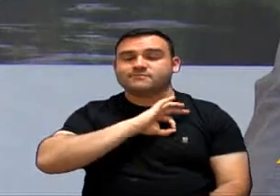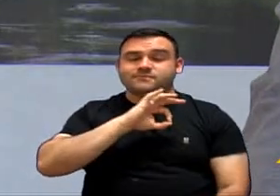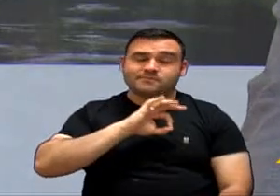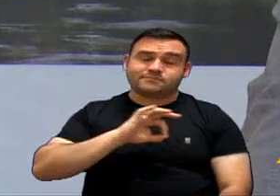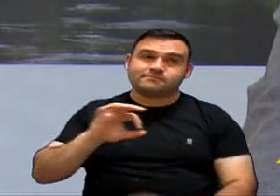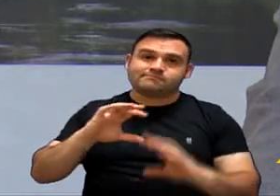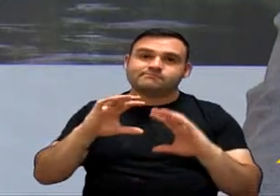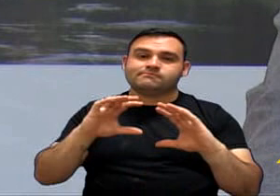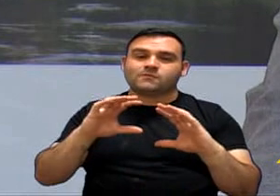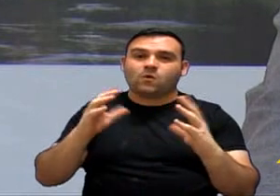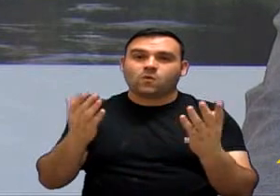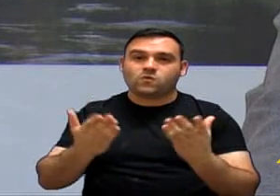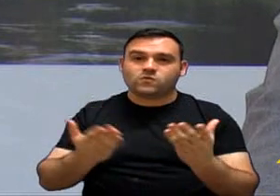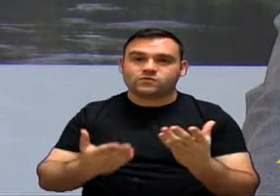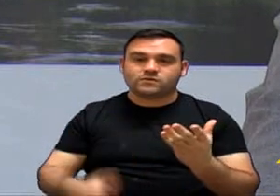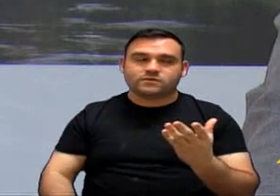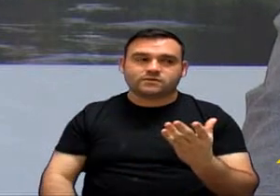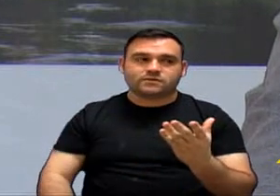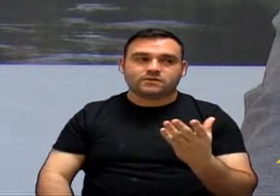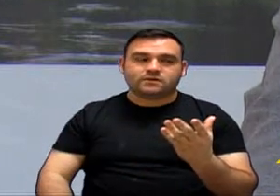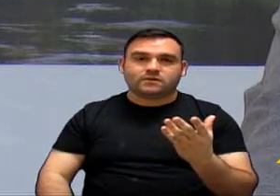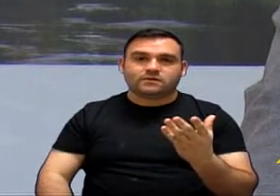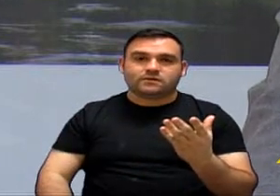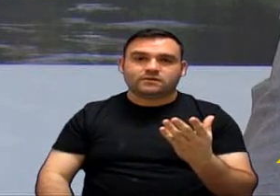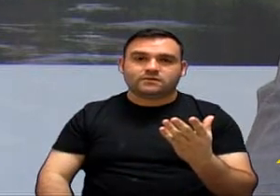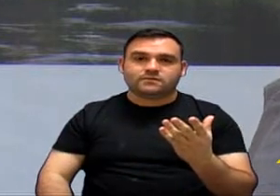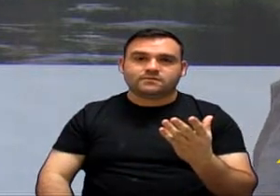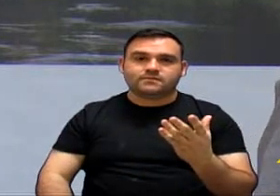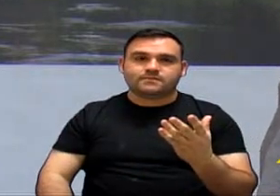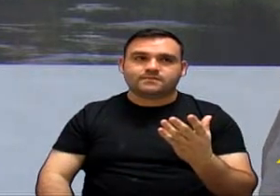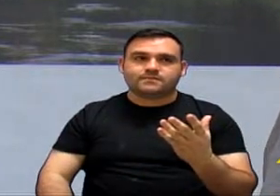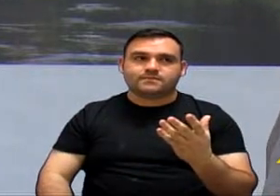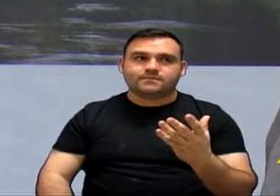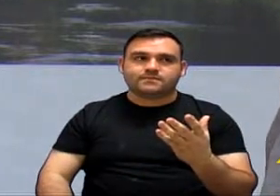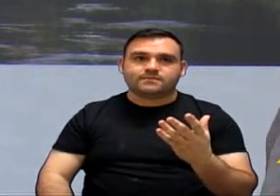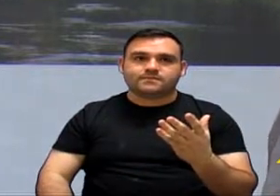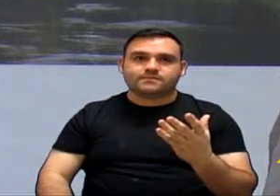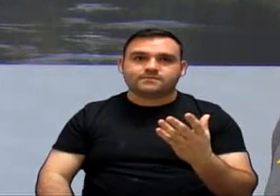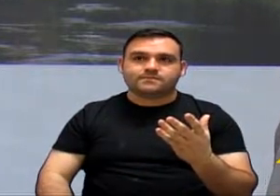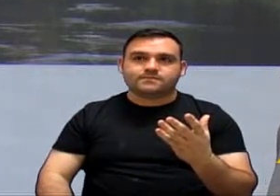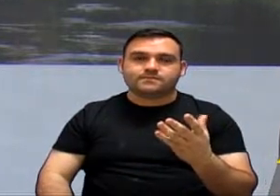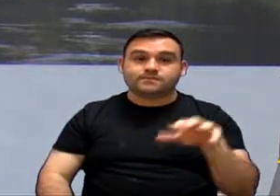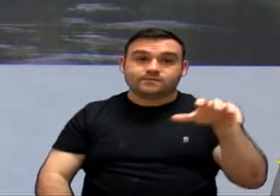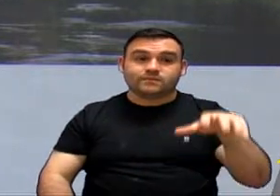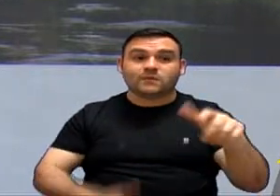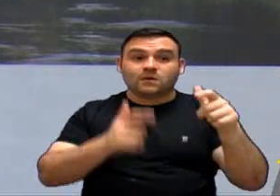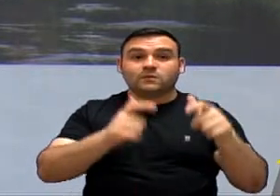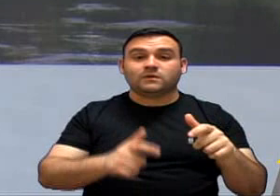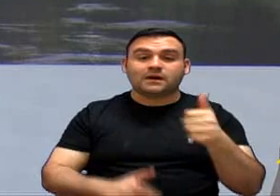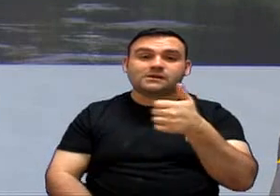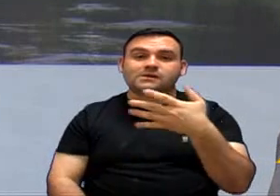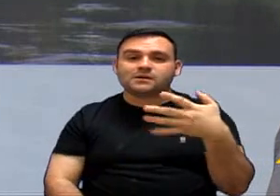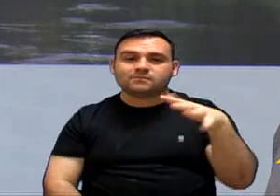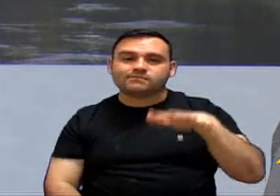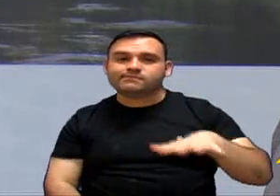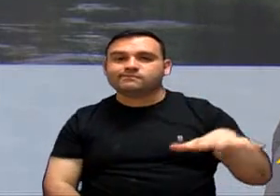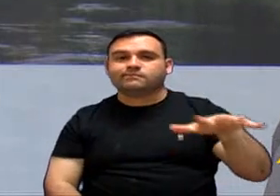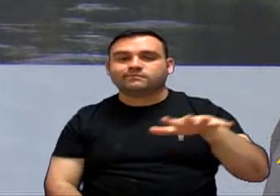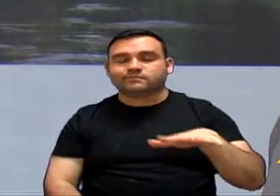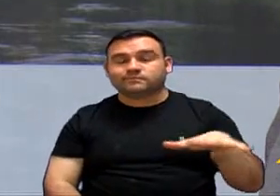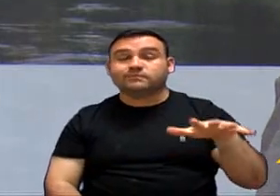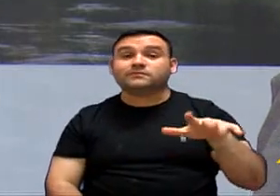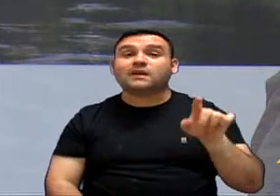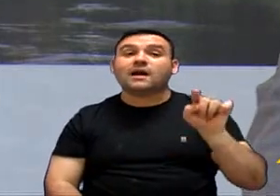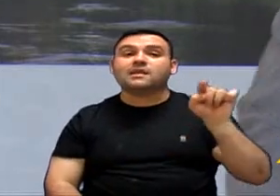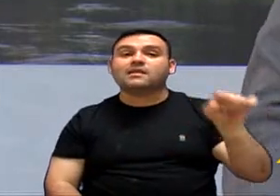é hoje é instalado na região do bairro Santa Rosália Vereador Fausto